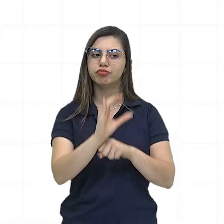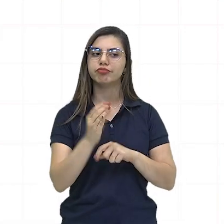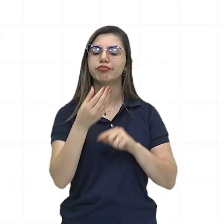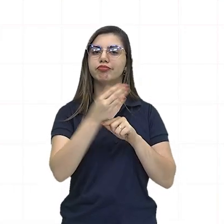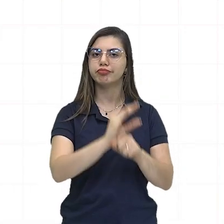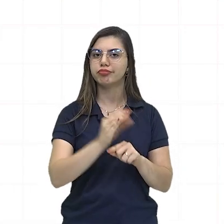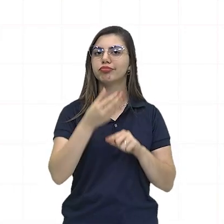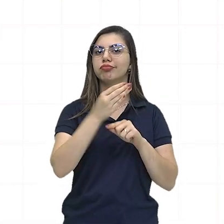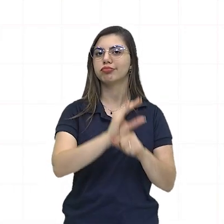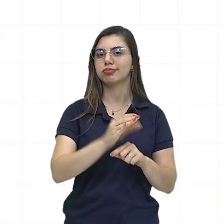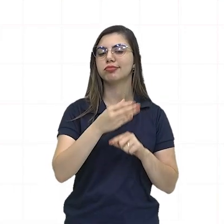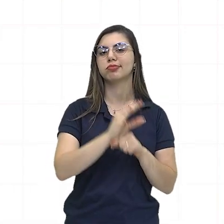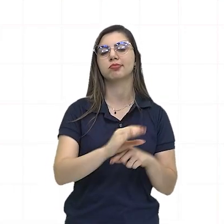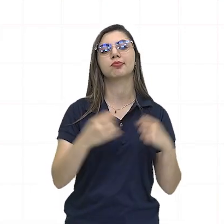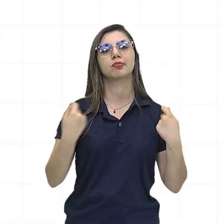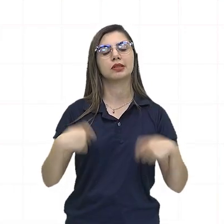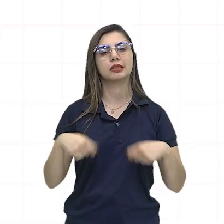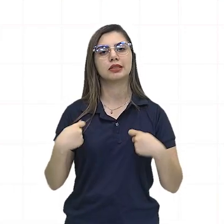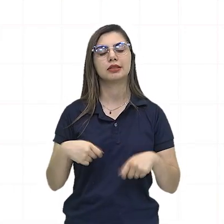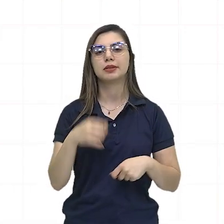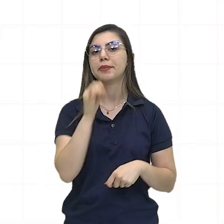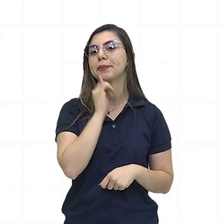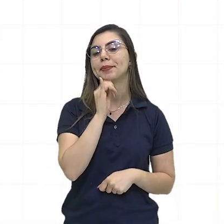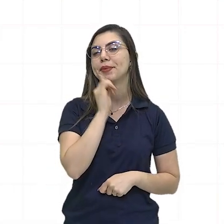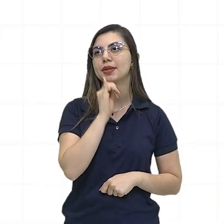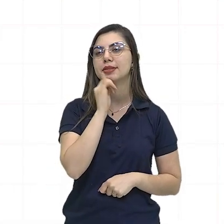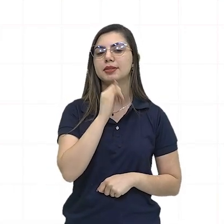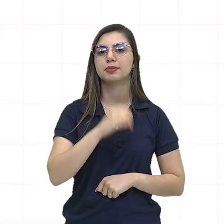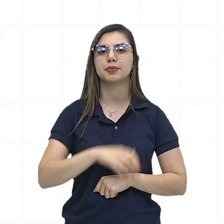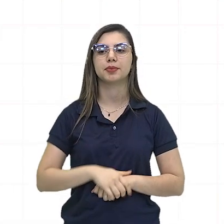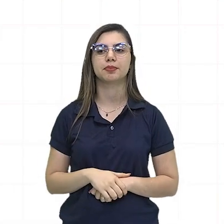né? Precisam ali, por exemplo,